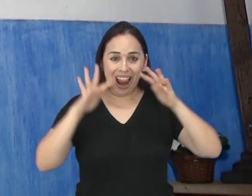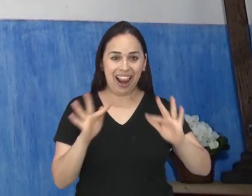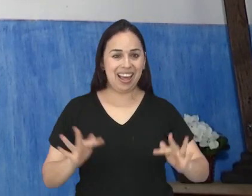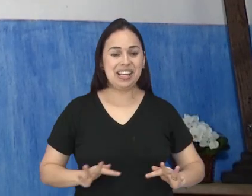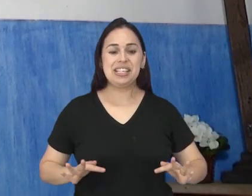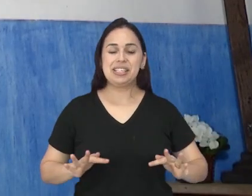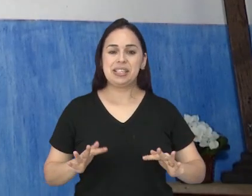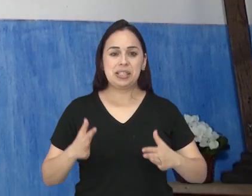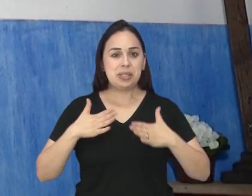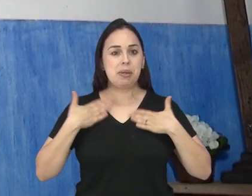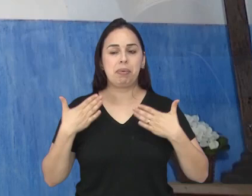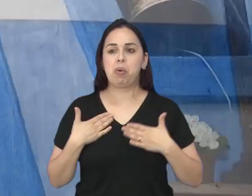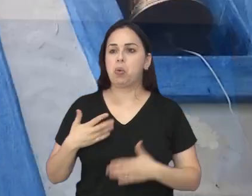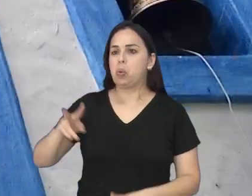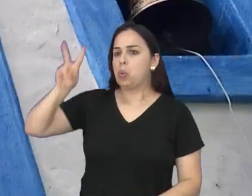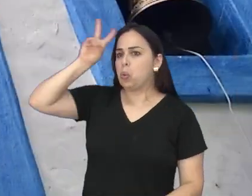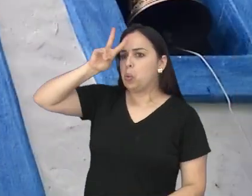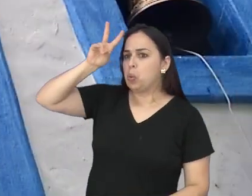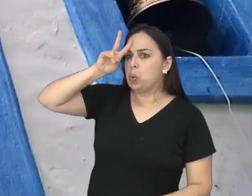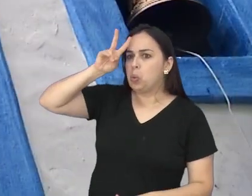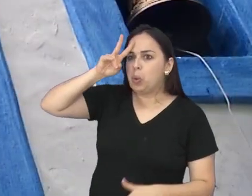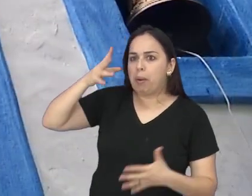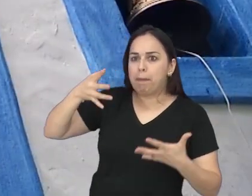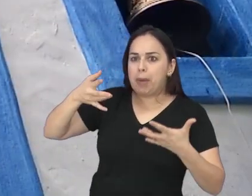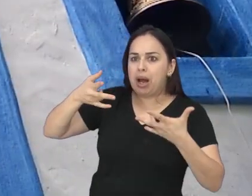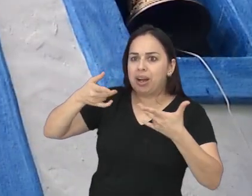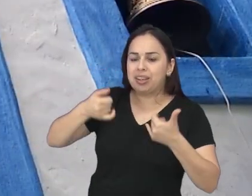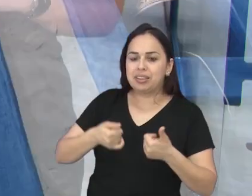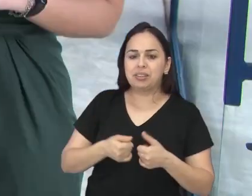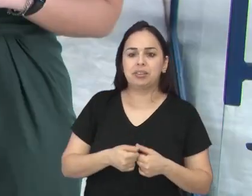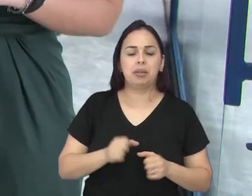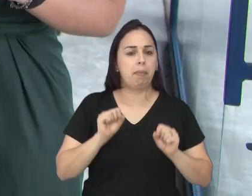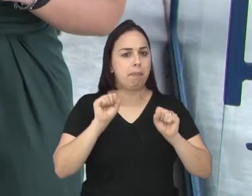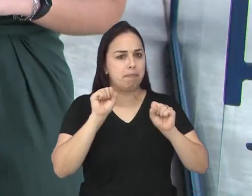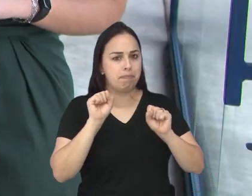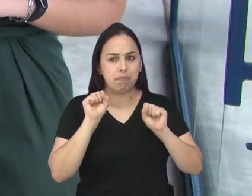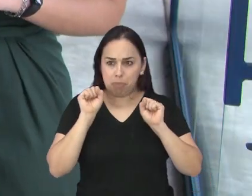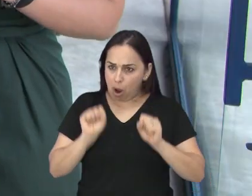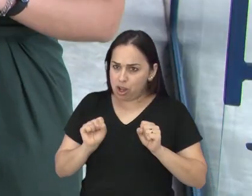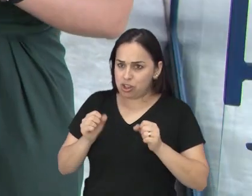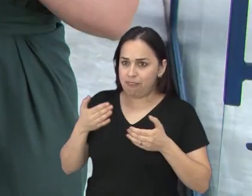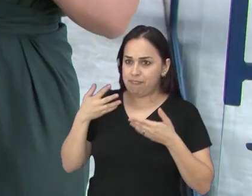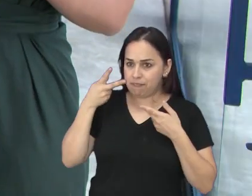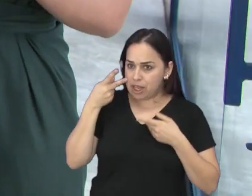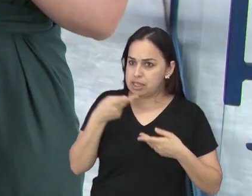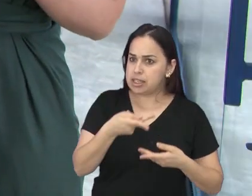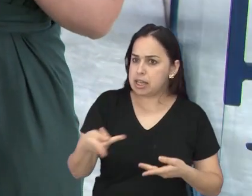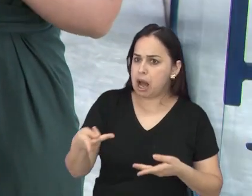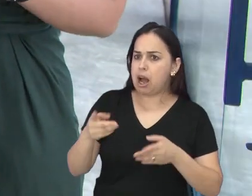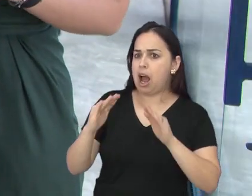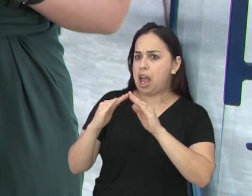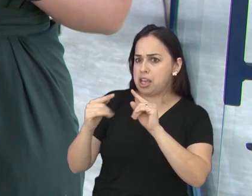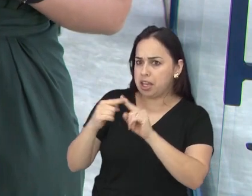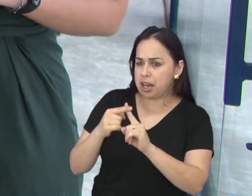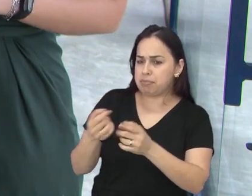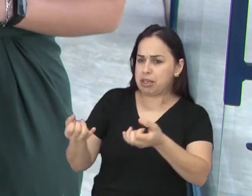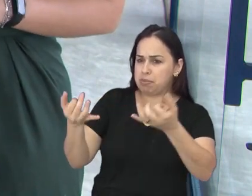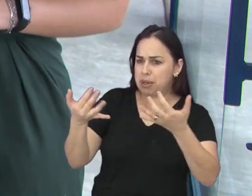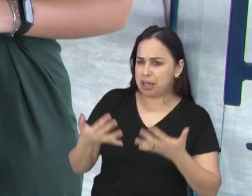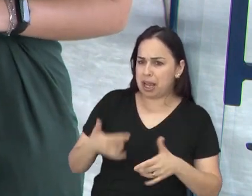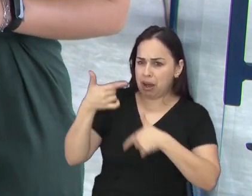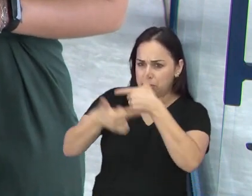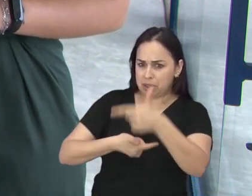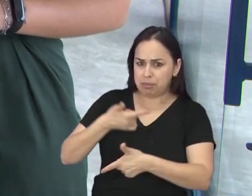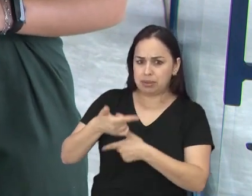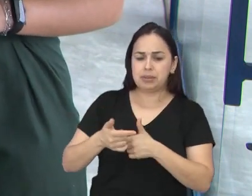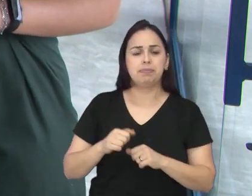poxa. Muita história, né? História. Muito precioso tem. Será que a gente pode ir lá para você explicar todo esse trabalho? Eu